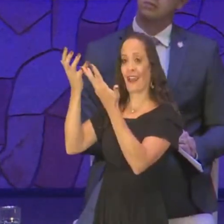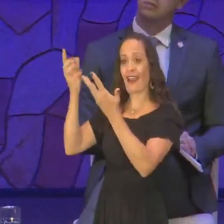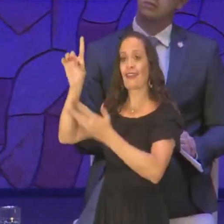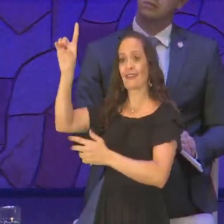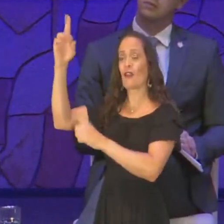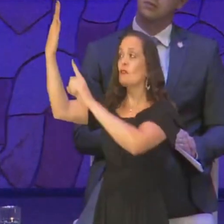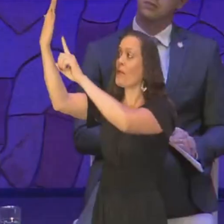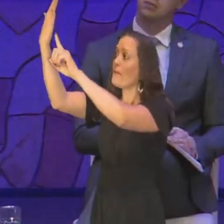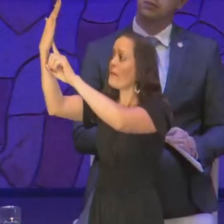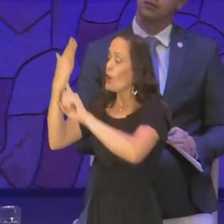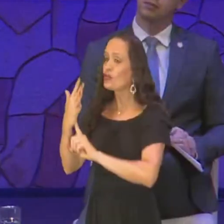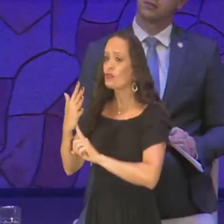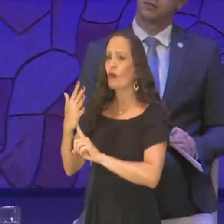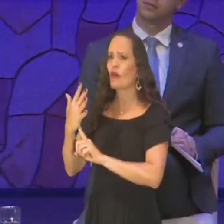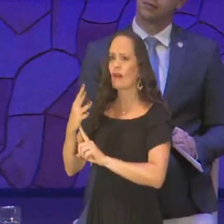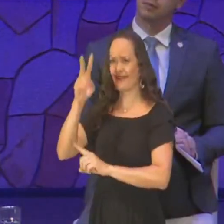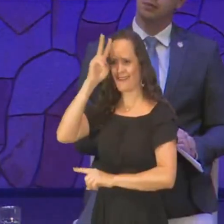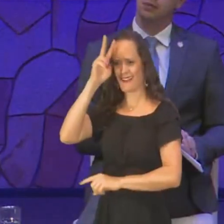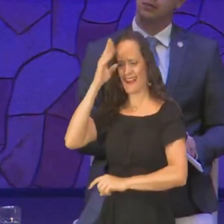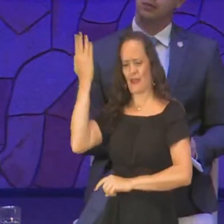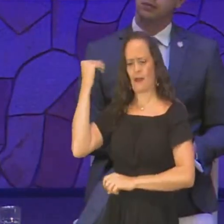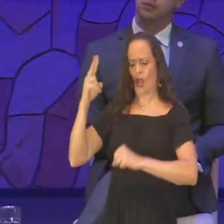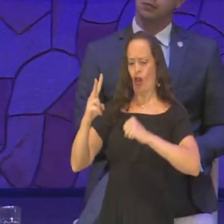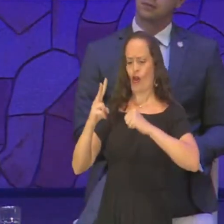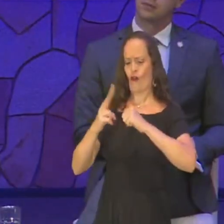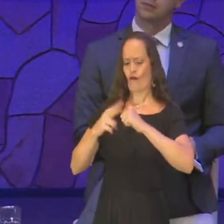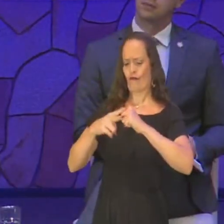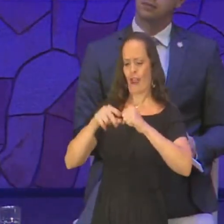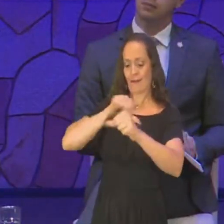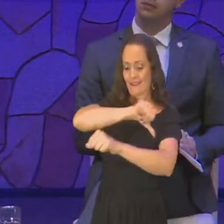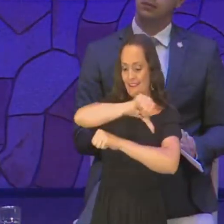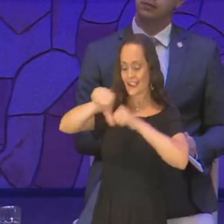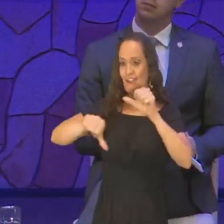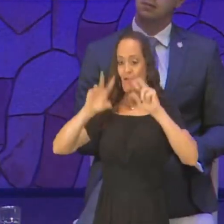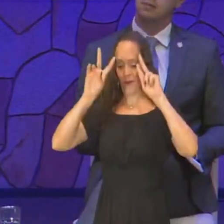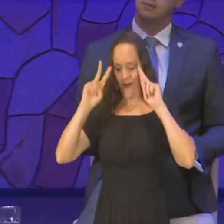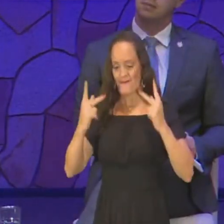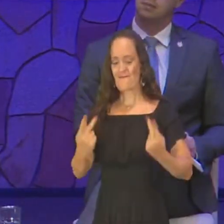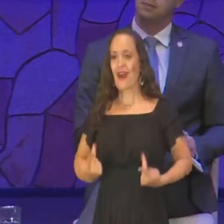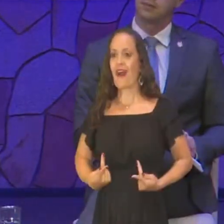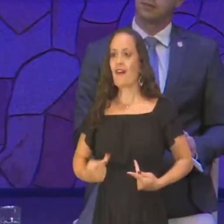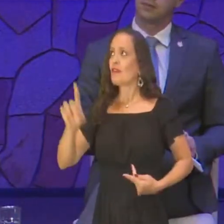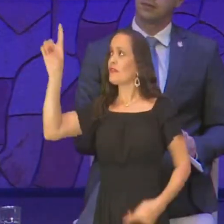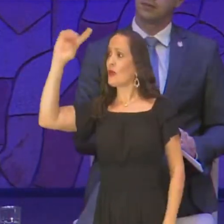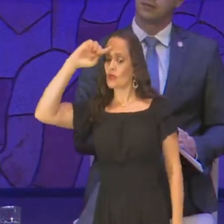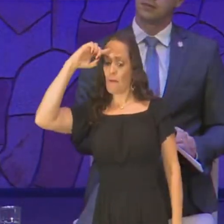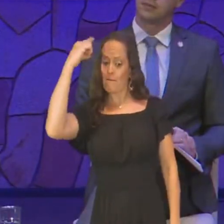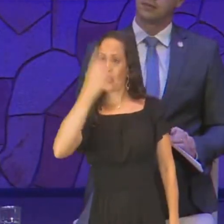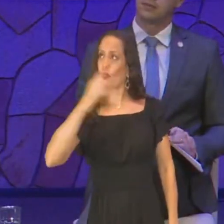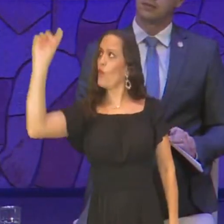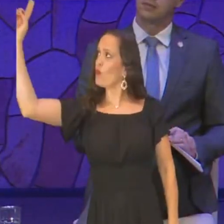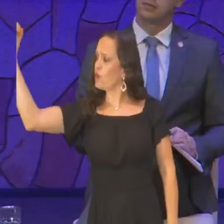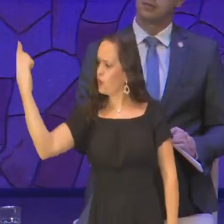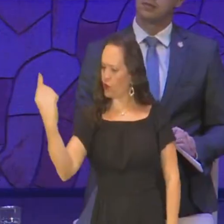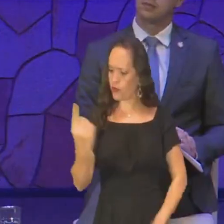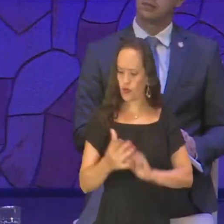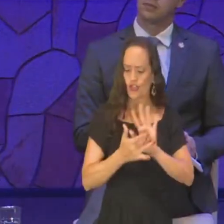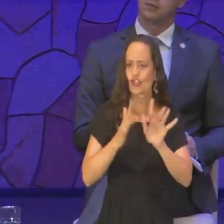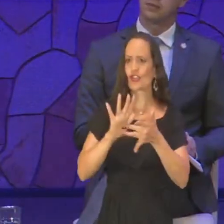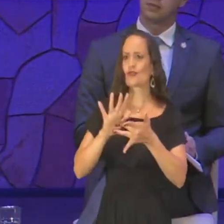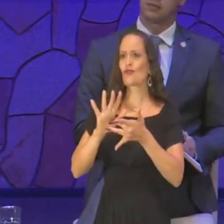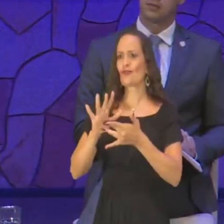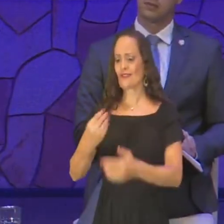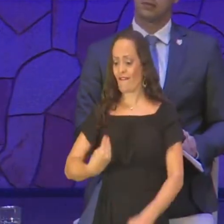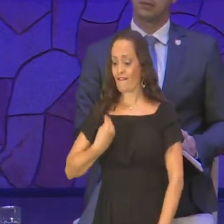E o Verbo se fez carne e habitou entre nós. Ele enviou Jesus Cristo para nos purificar de